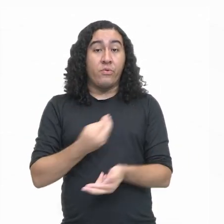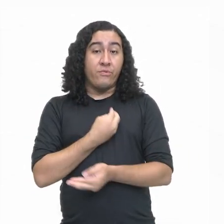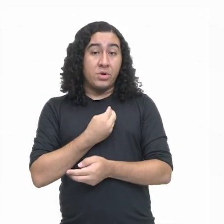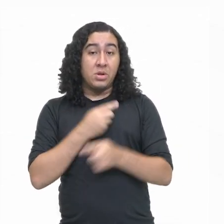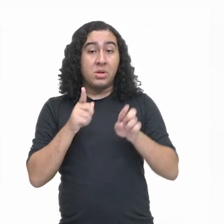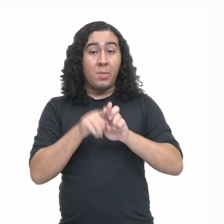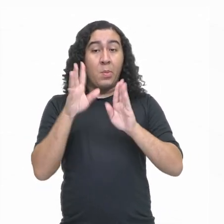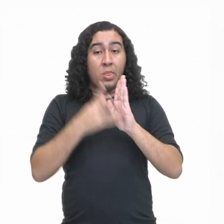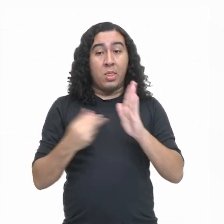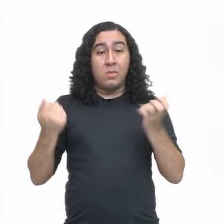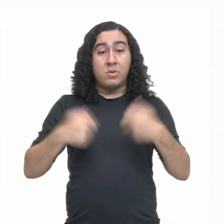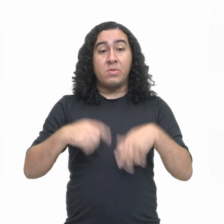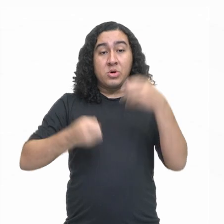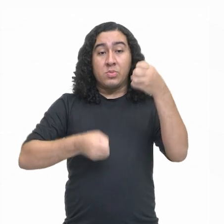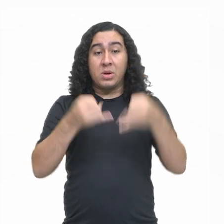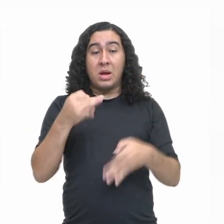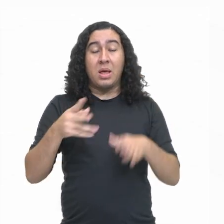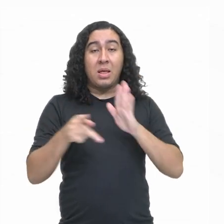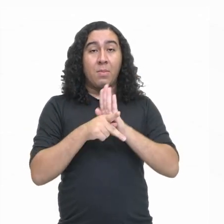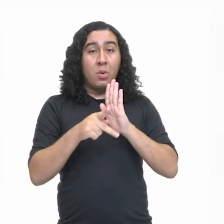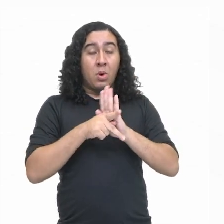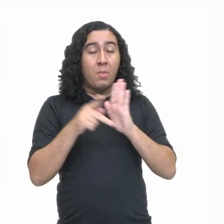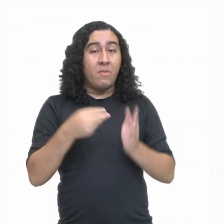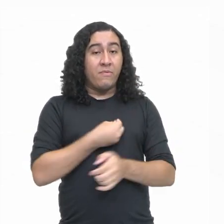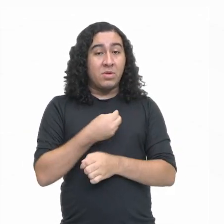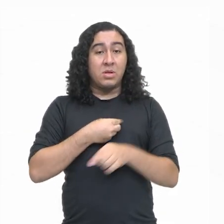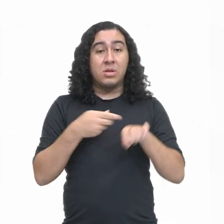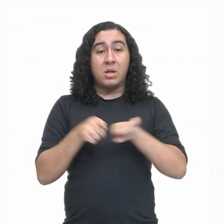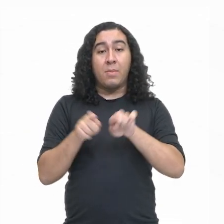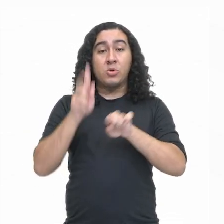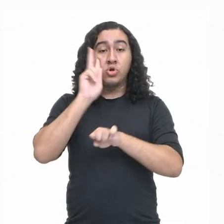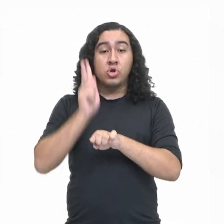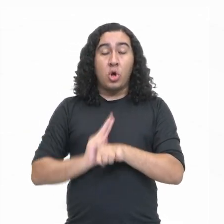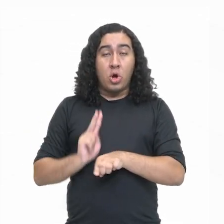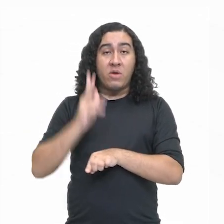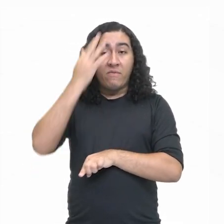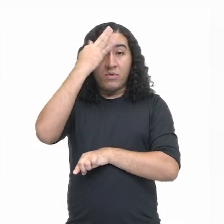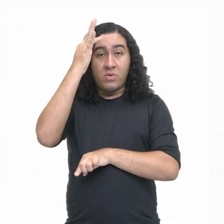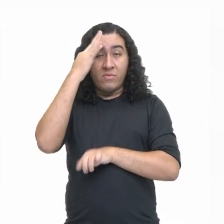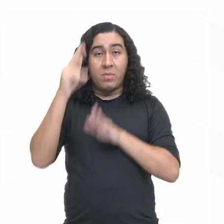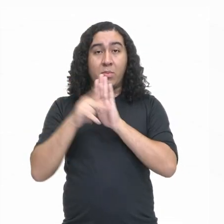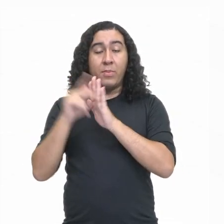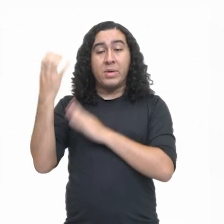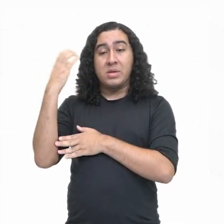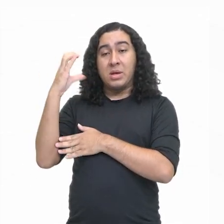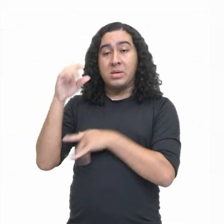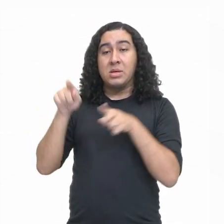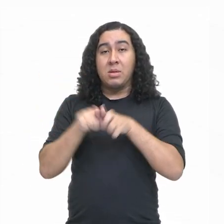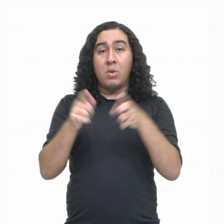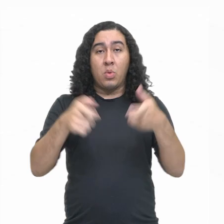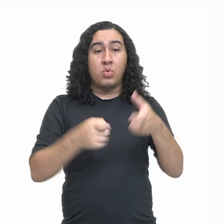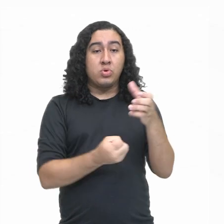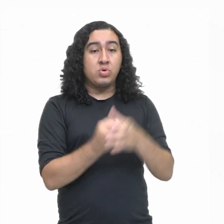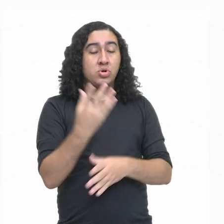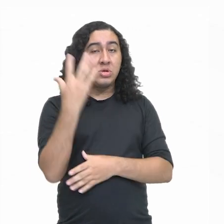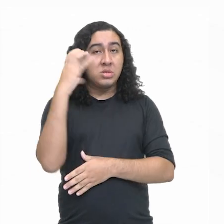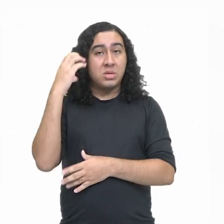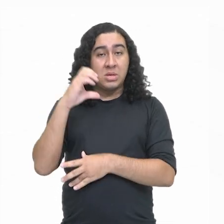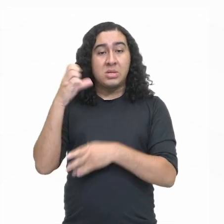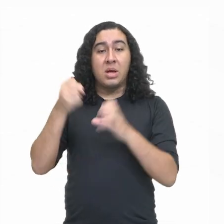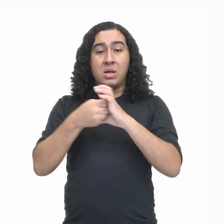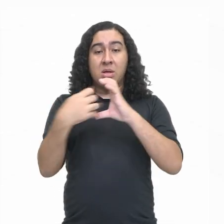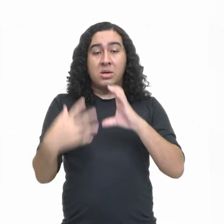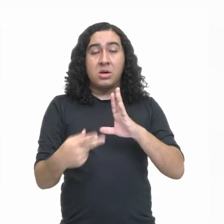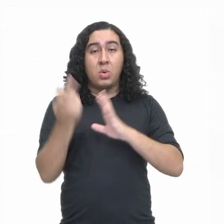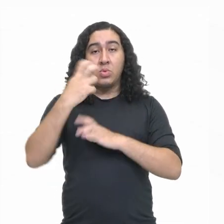vida, modelos explicativos da matéria, história e filosofia da ciência, natureza da ciência,